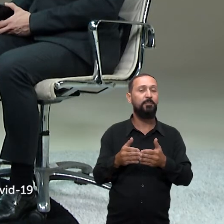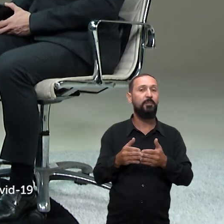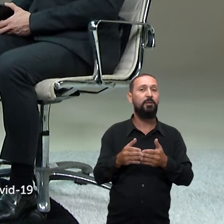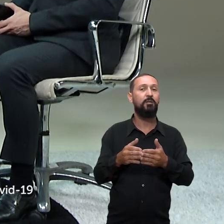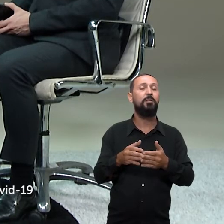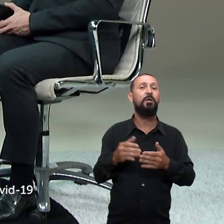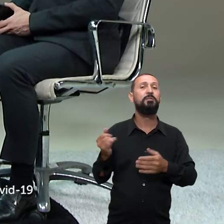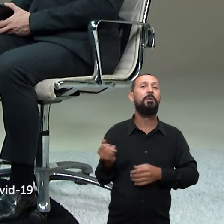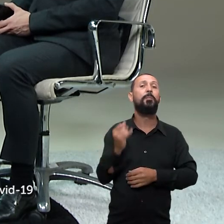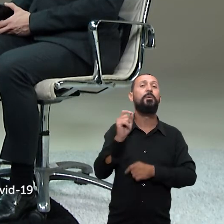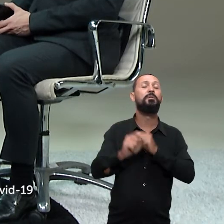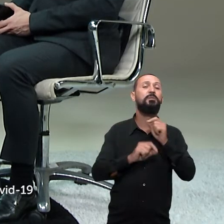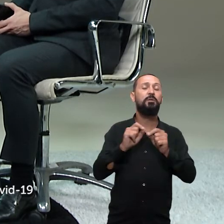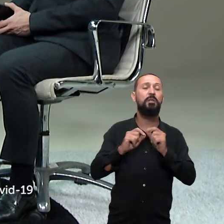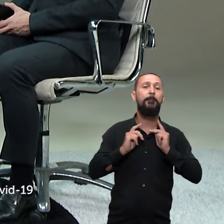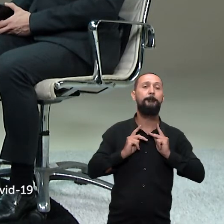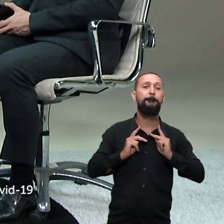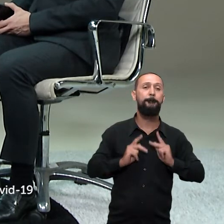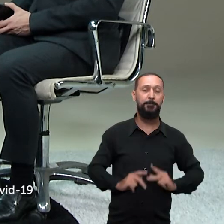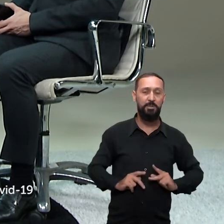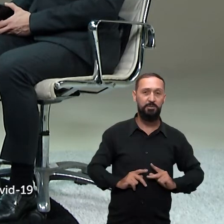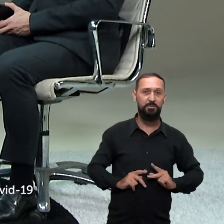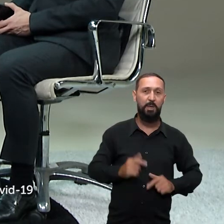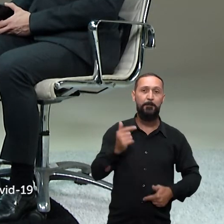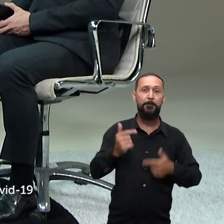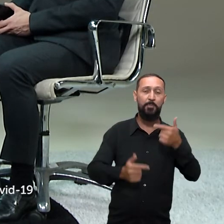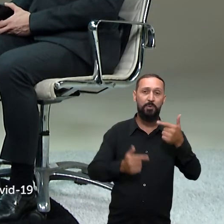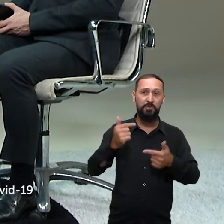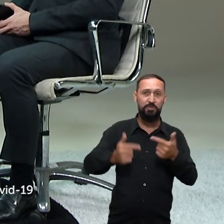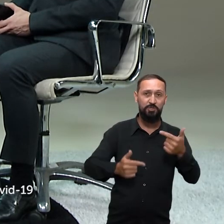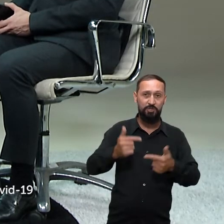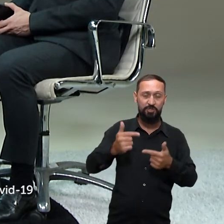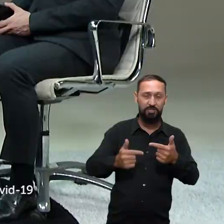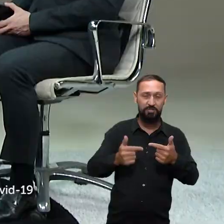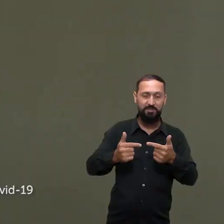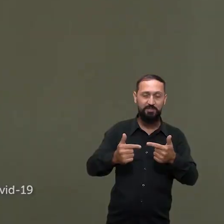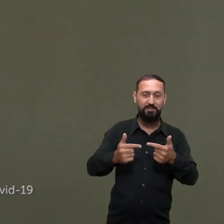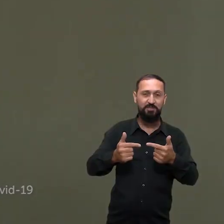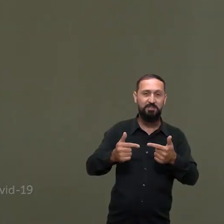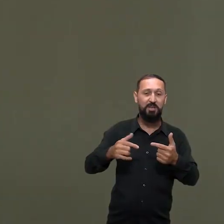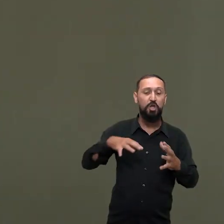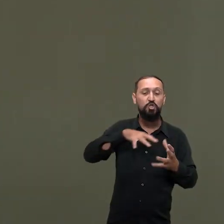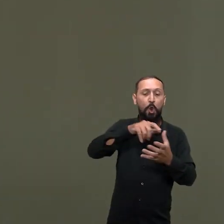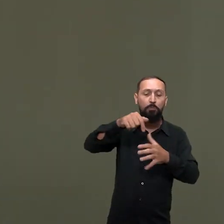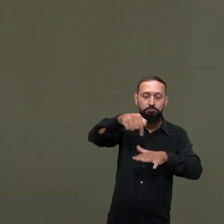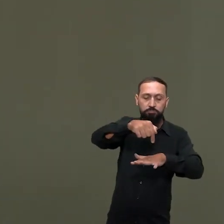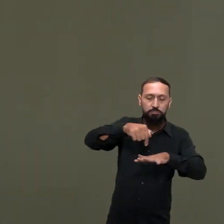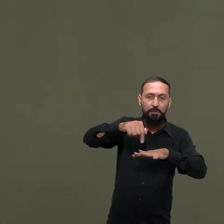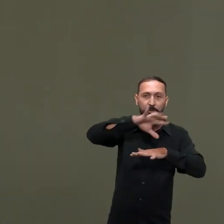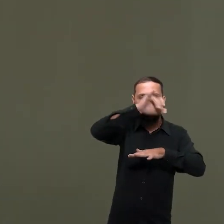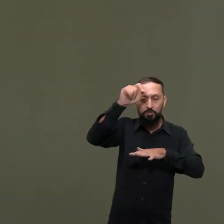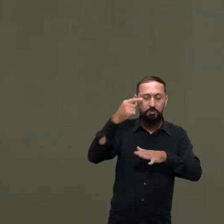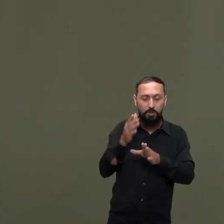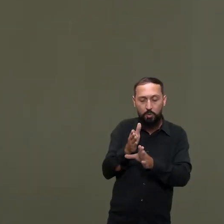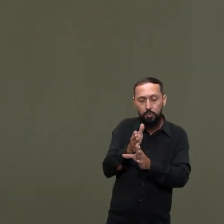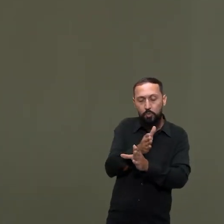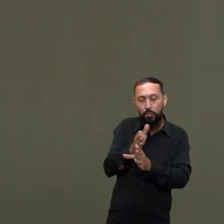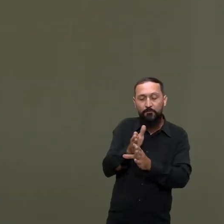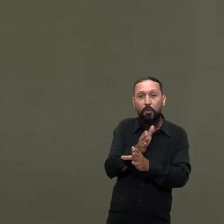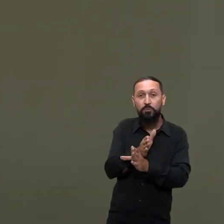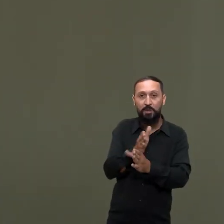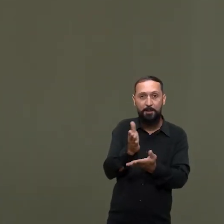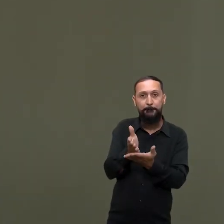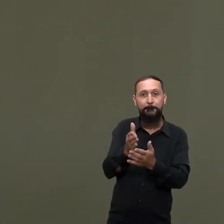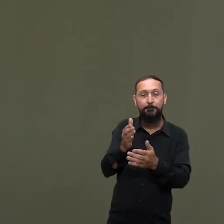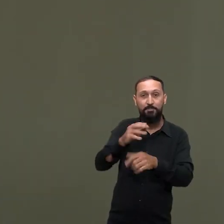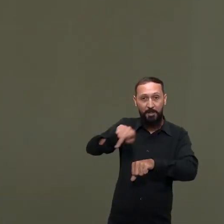a importância também da posição geopolítica do Estado de Mato Grosso do Sul, né? Nós estamos aqui com 2 fronteiras